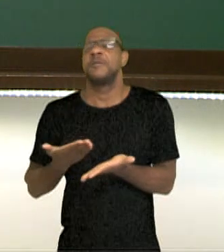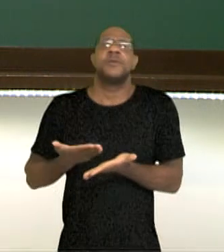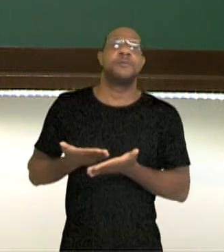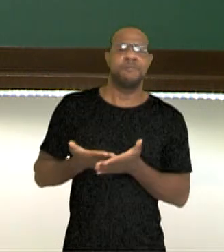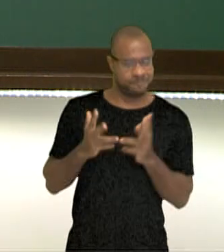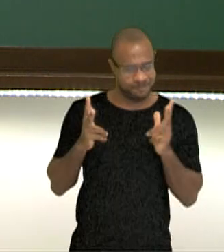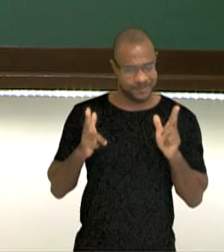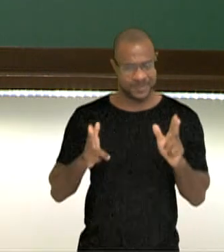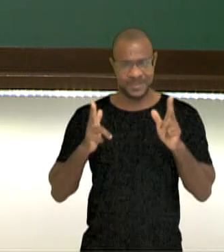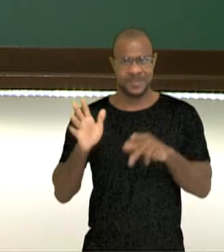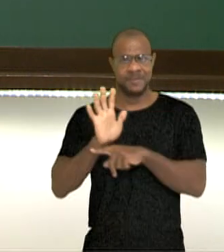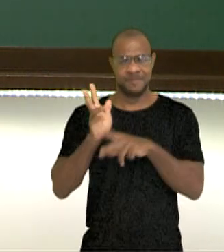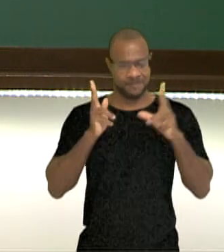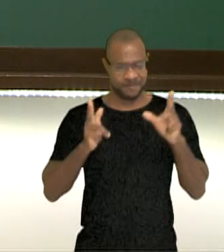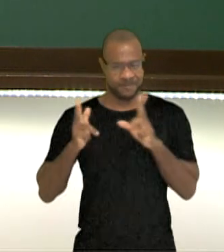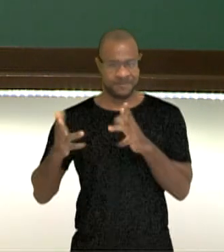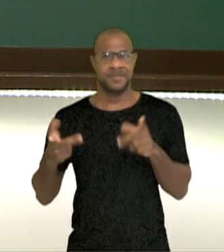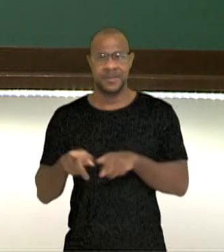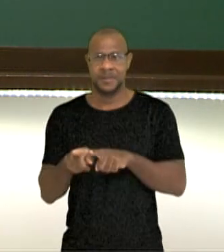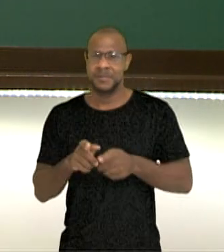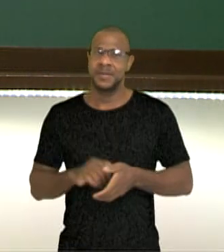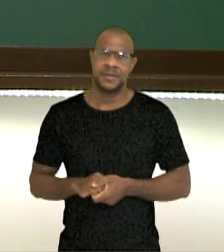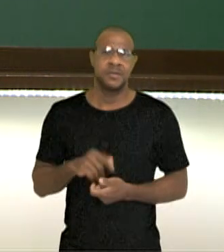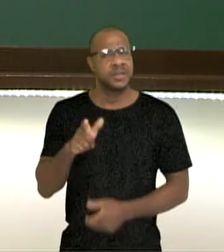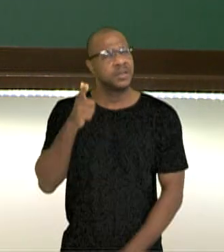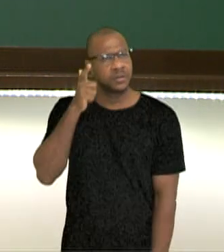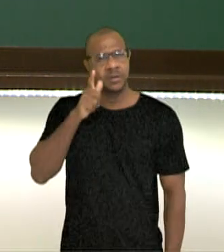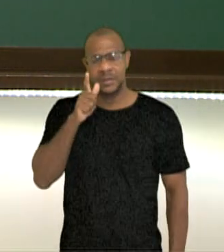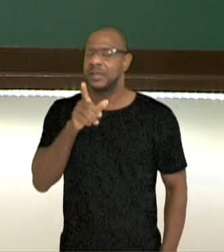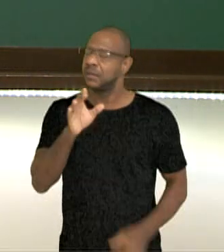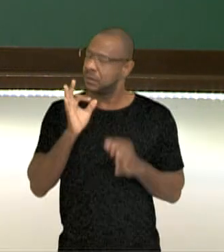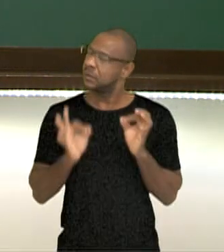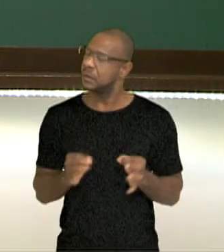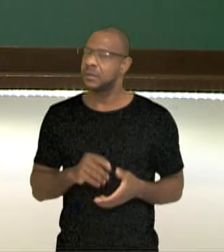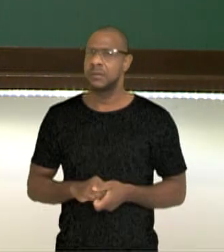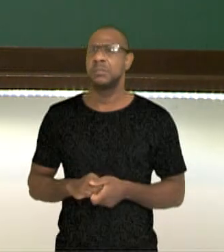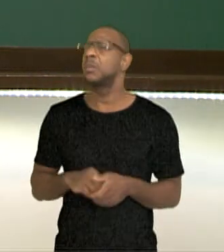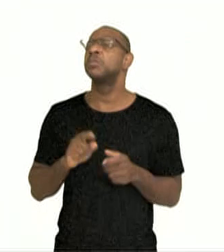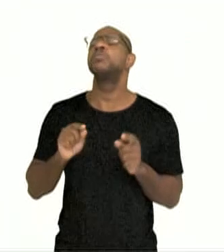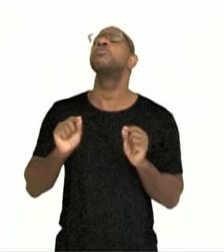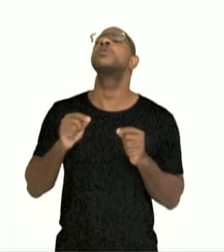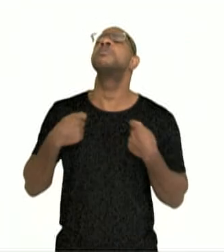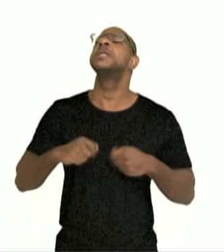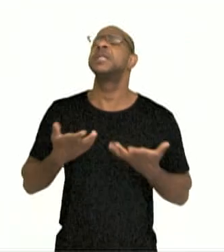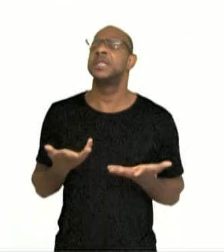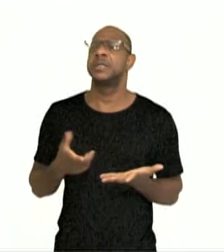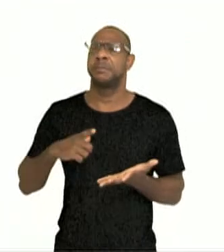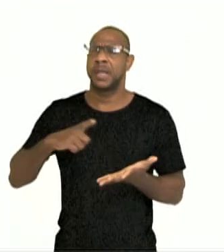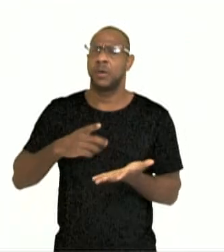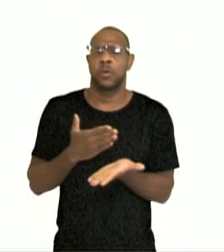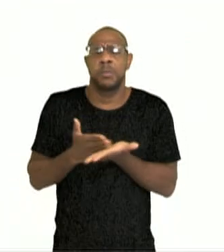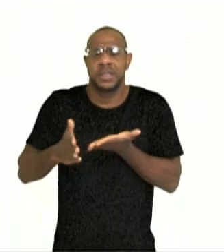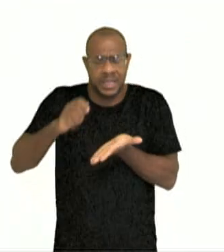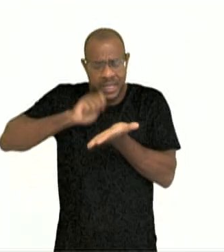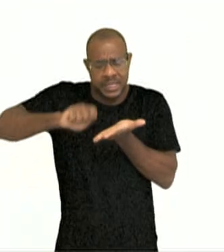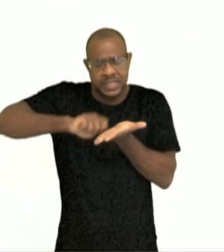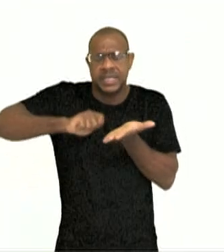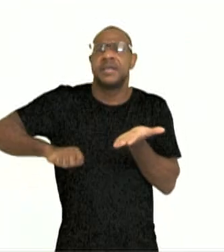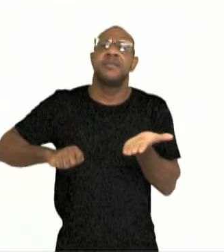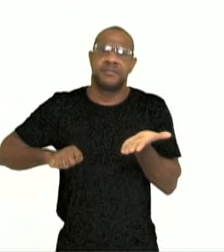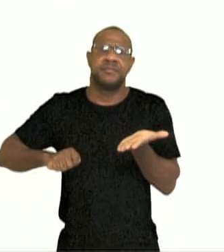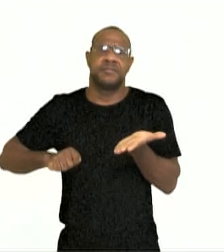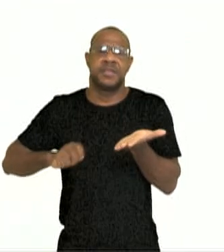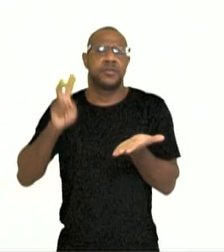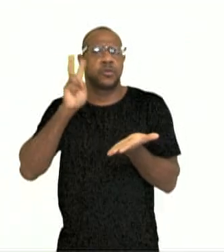Tenho certeza que você também consegue. Mas o que é preciso para ser um escritor? O primeiro passo para você aprender a